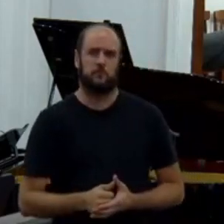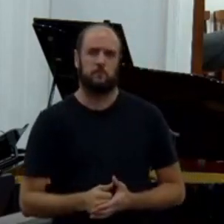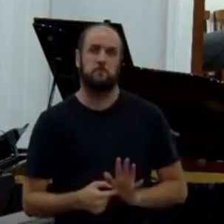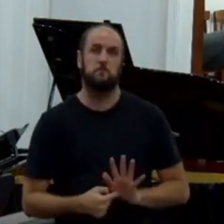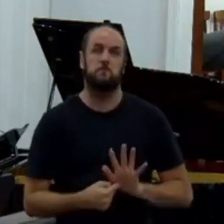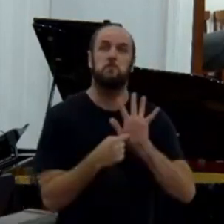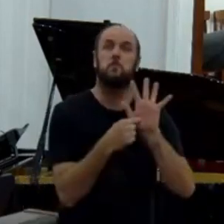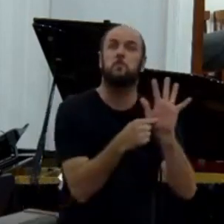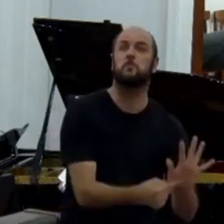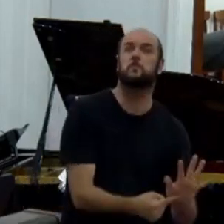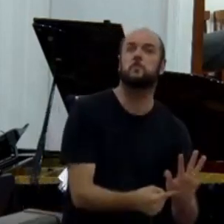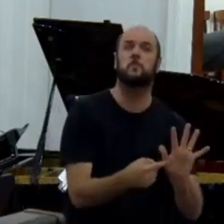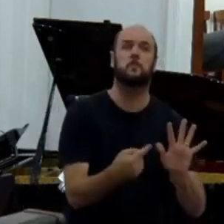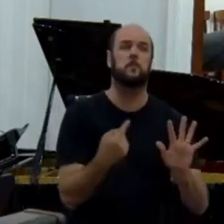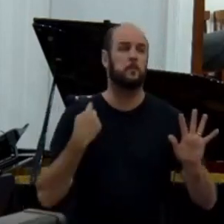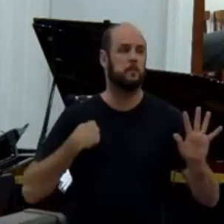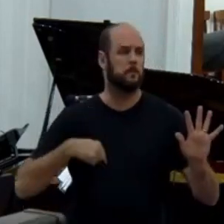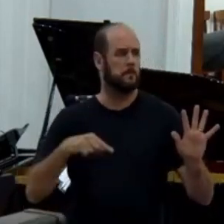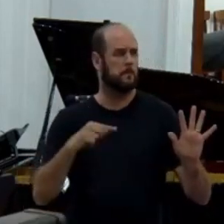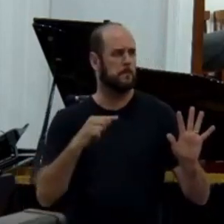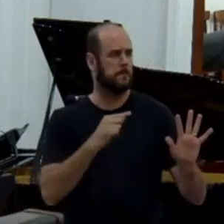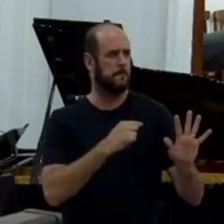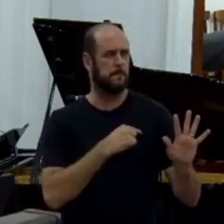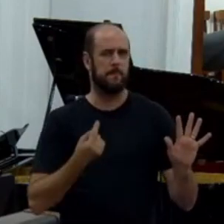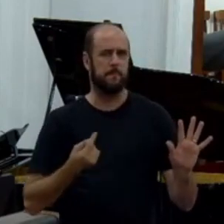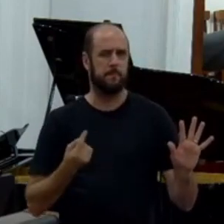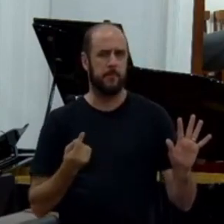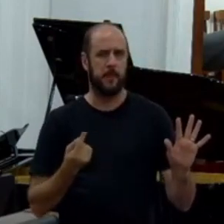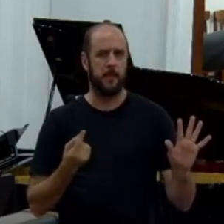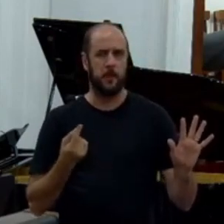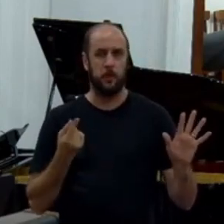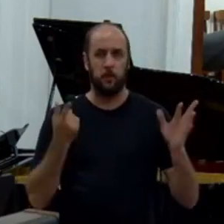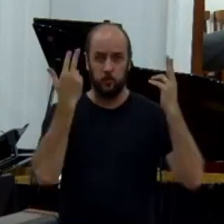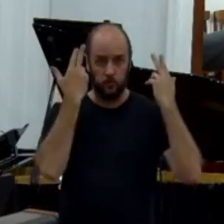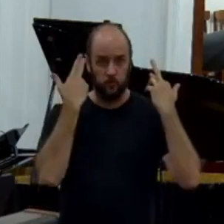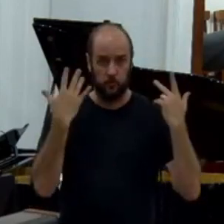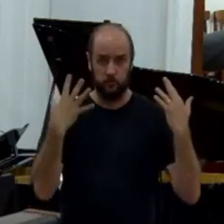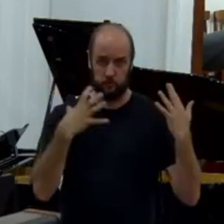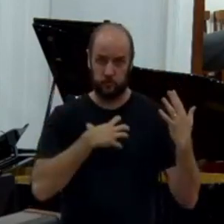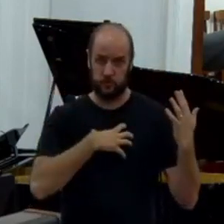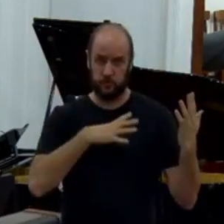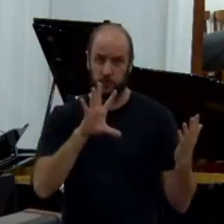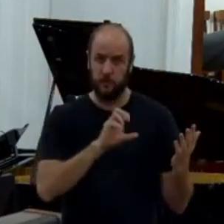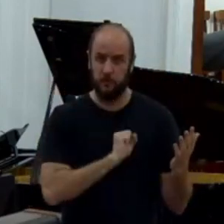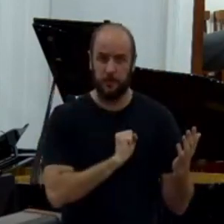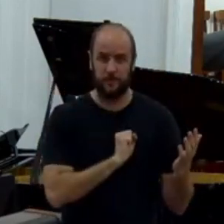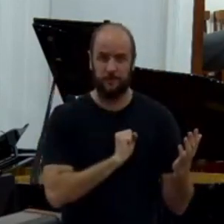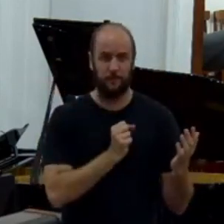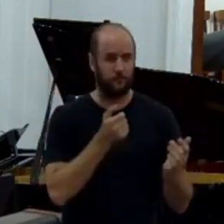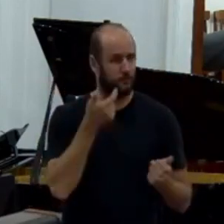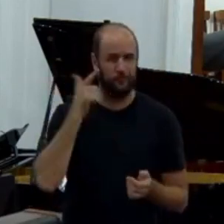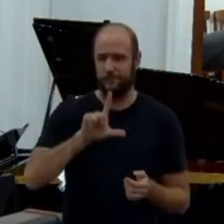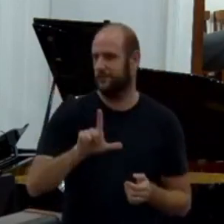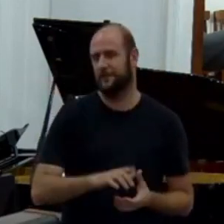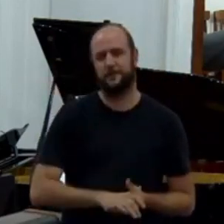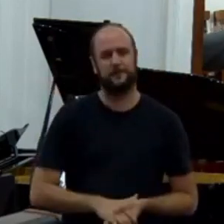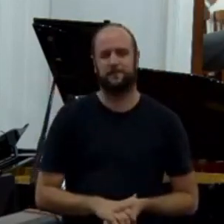nos mostram que a nossa habilidade natural de amar não é